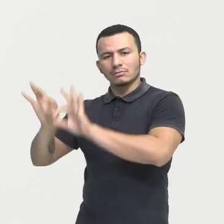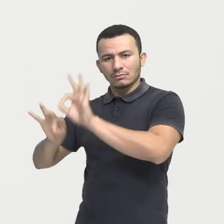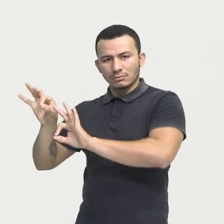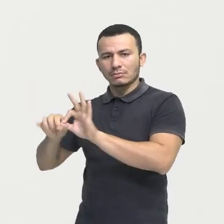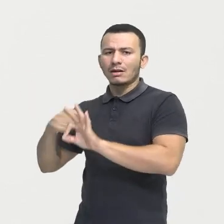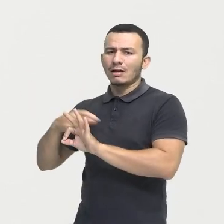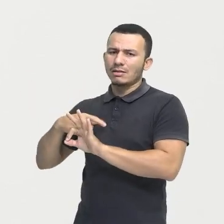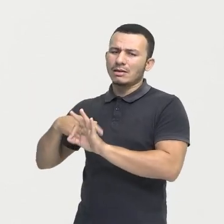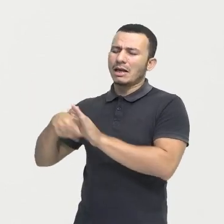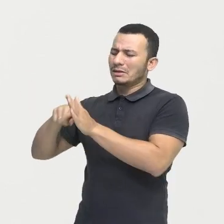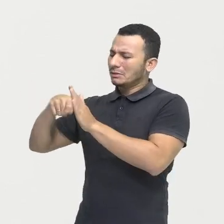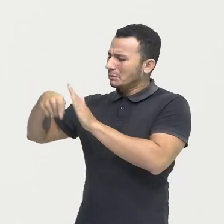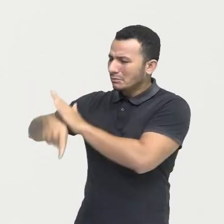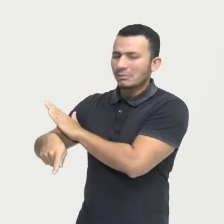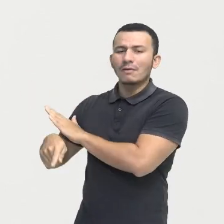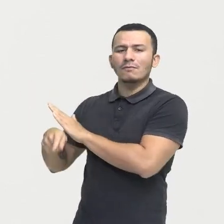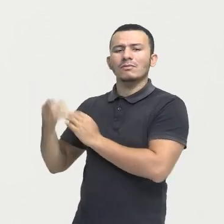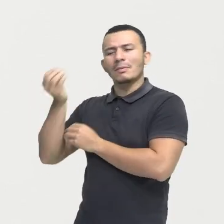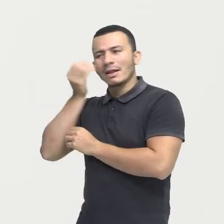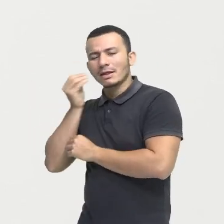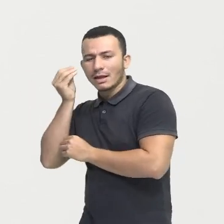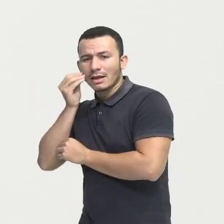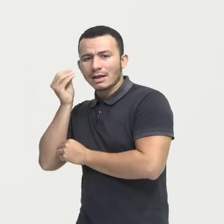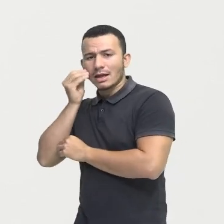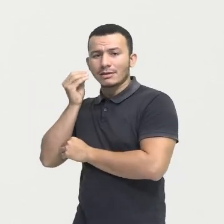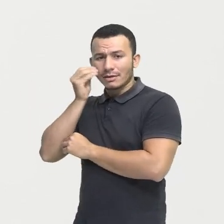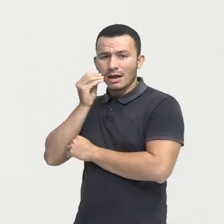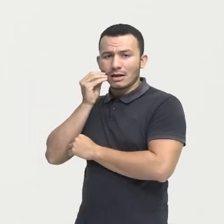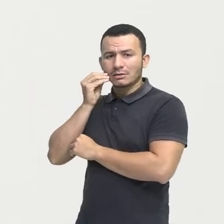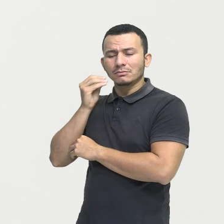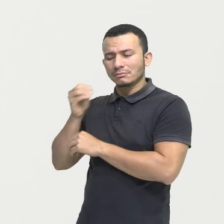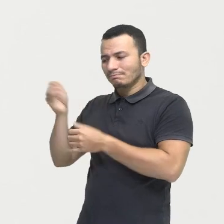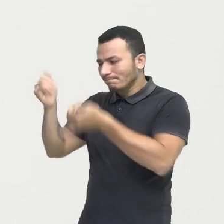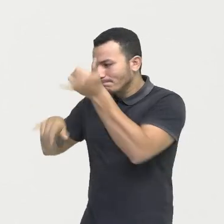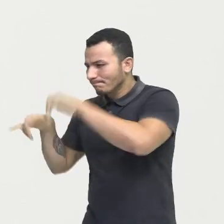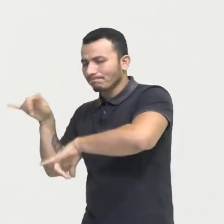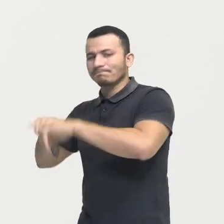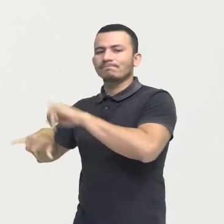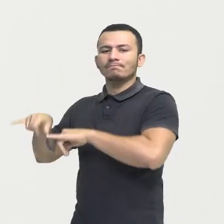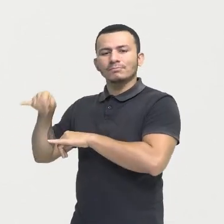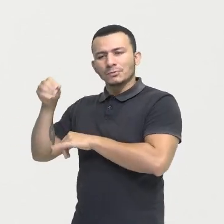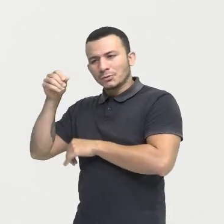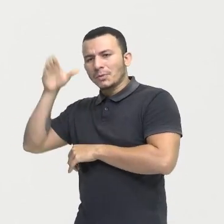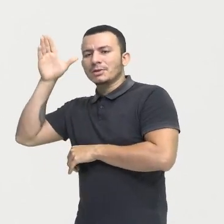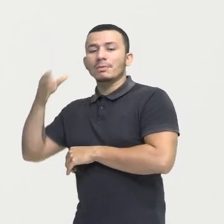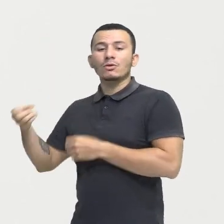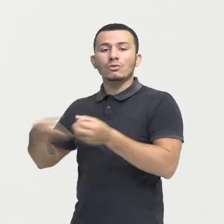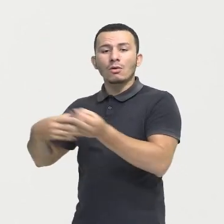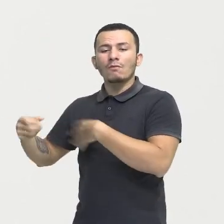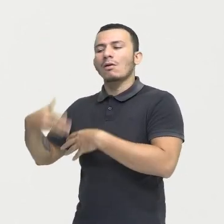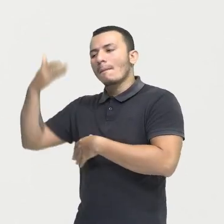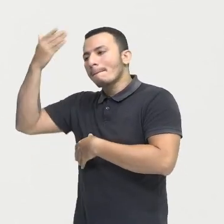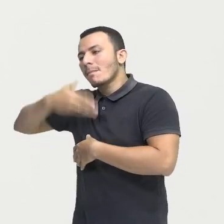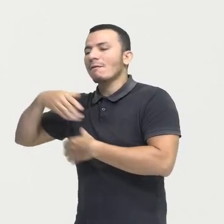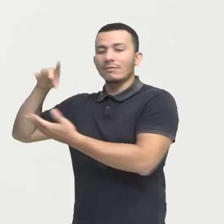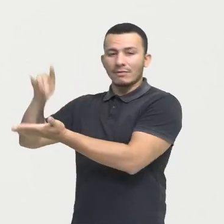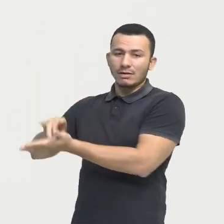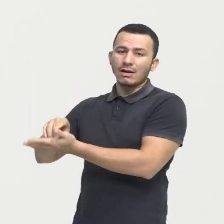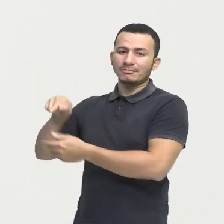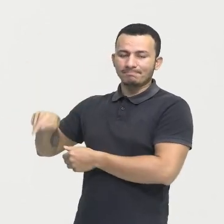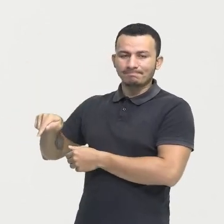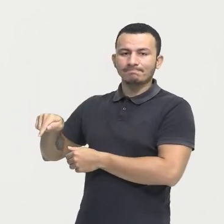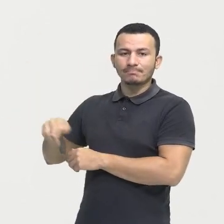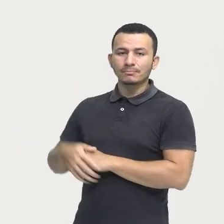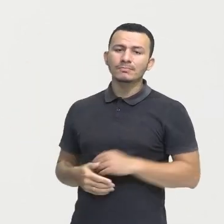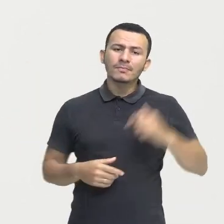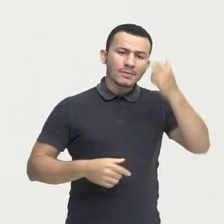de muita pesquisa, muita experimentação, muita busca, né, de conhecimentos novos para provar que aquilo é verdadeiro.